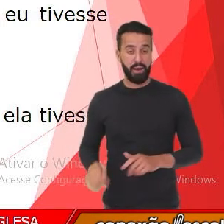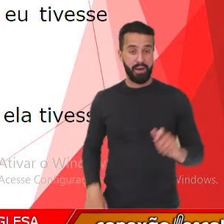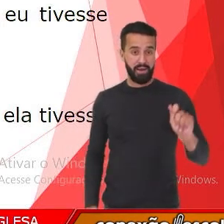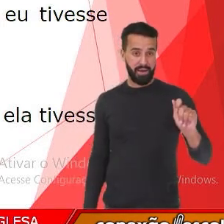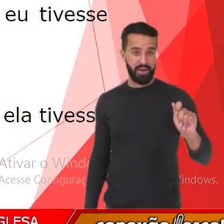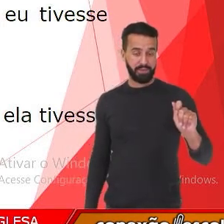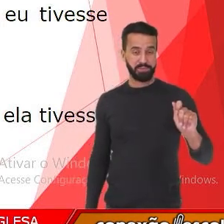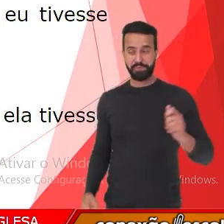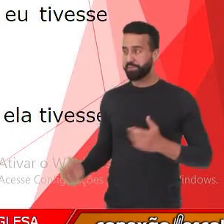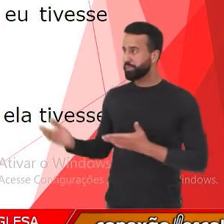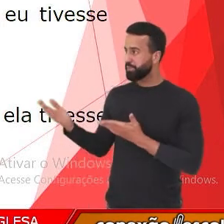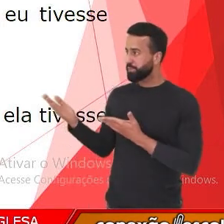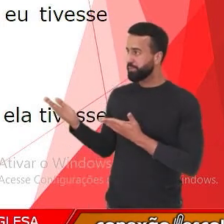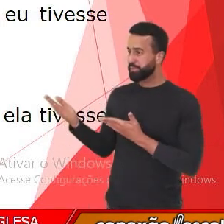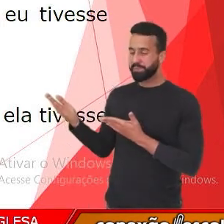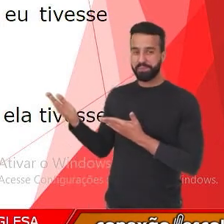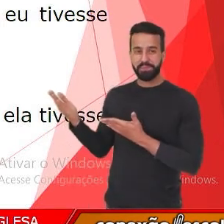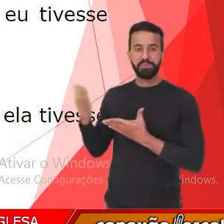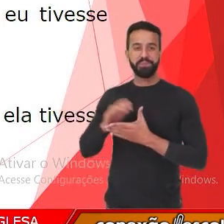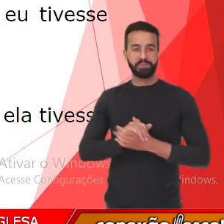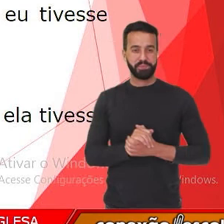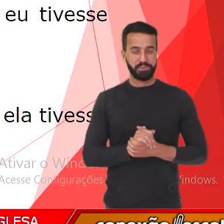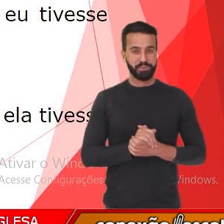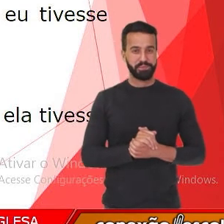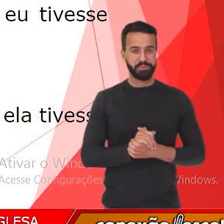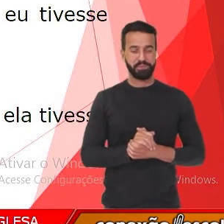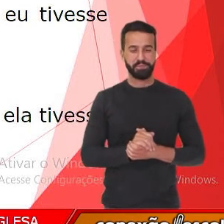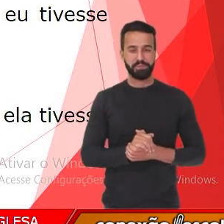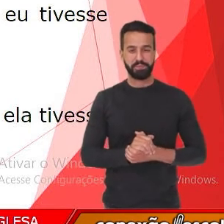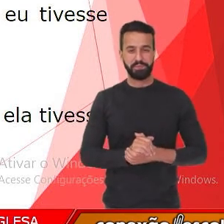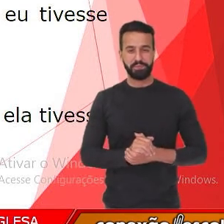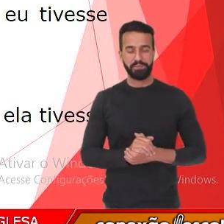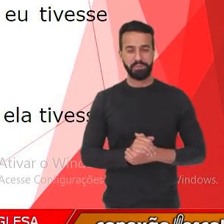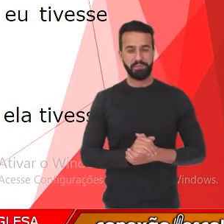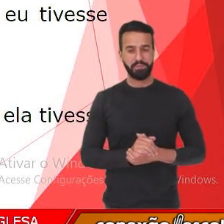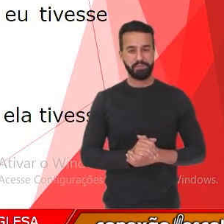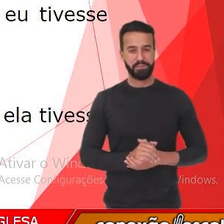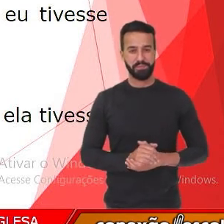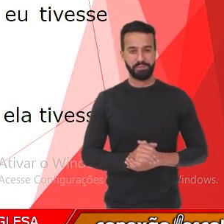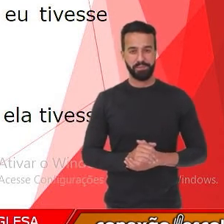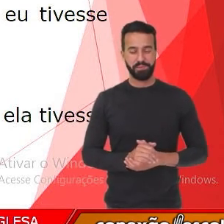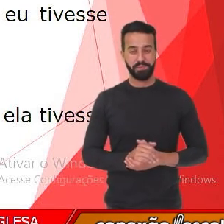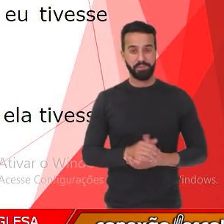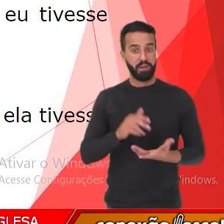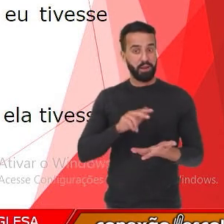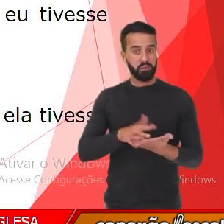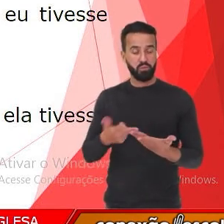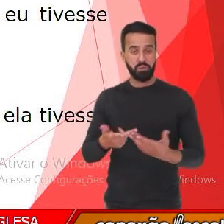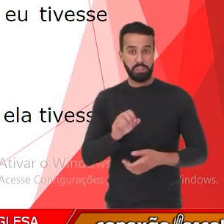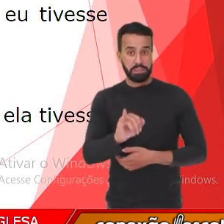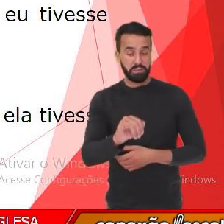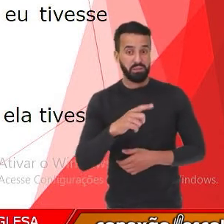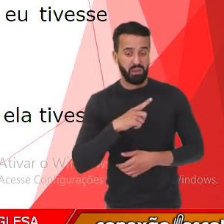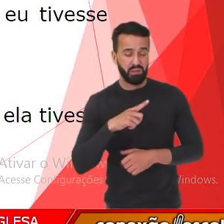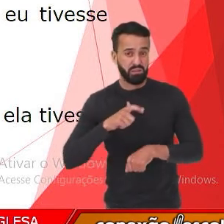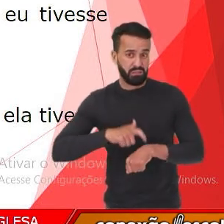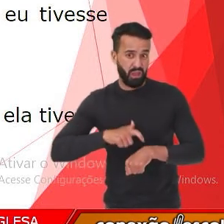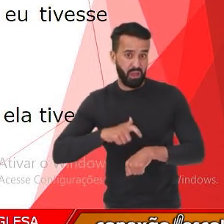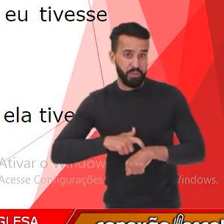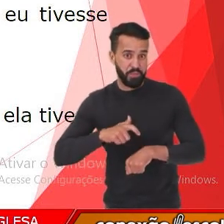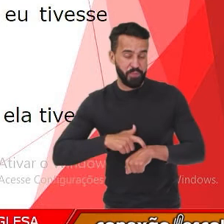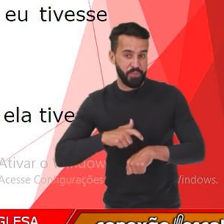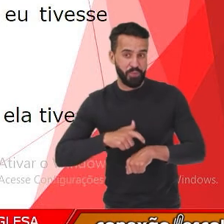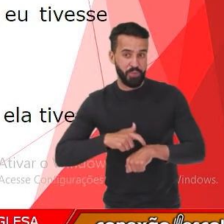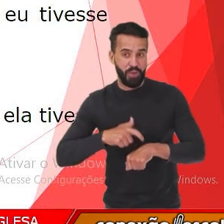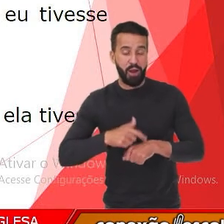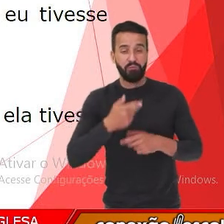If I, espaço, time, I would visit you. Nós temos aí, se eu tivesse tempo, eu